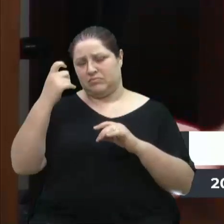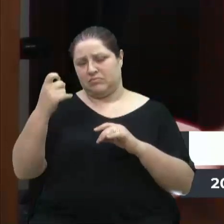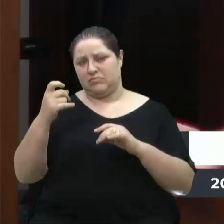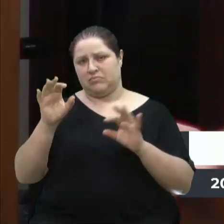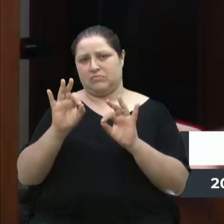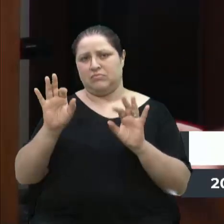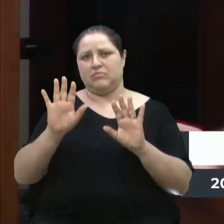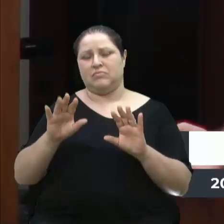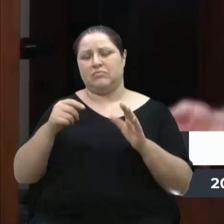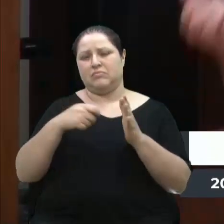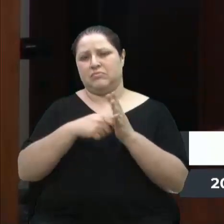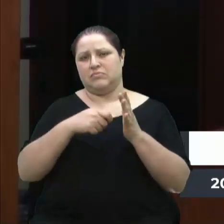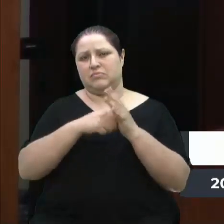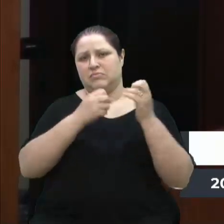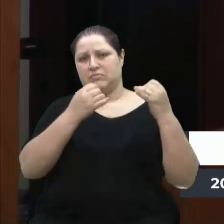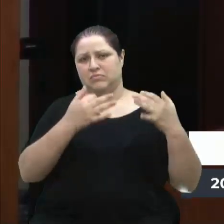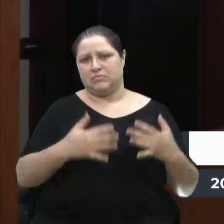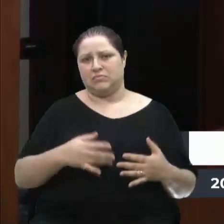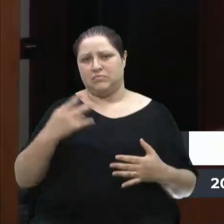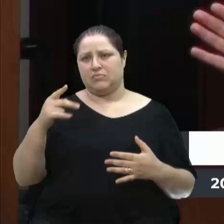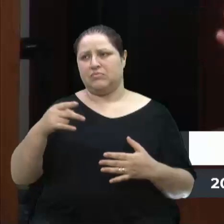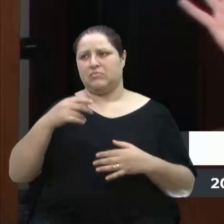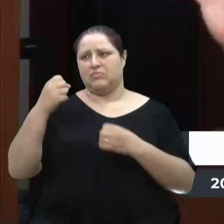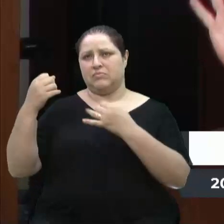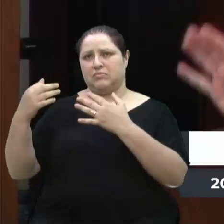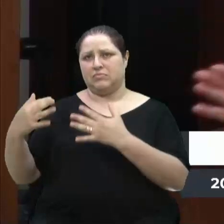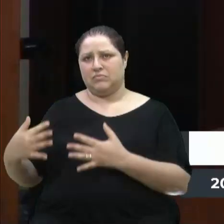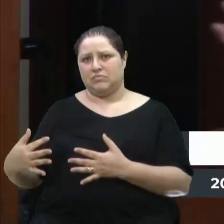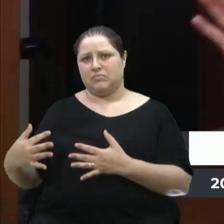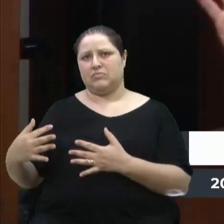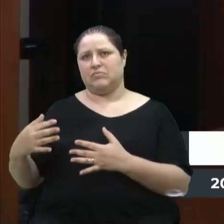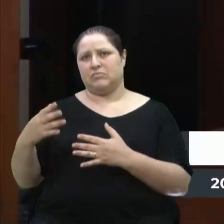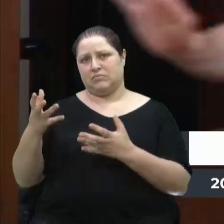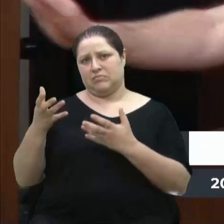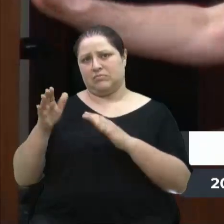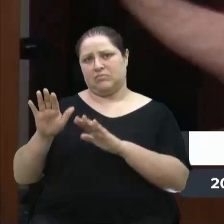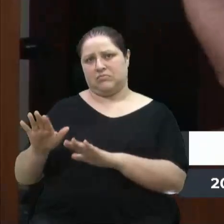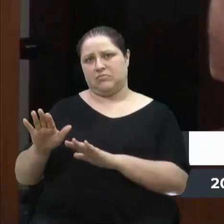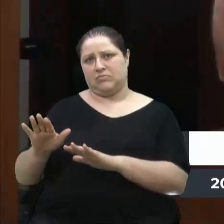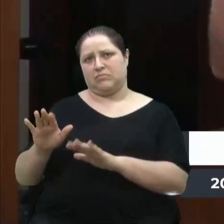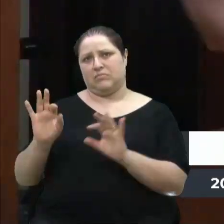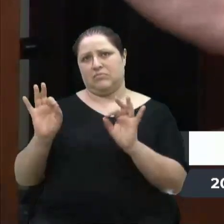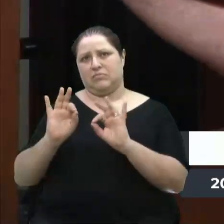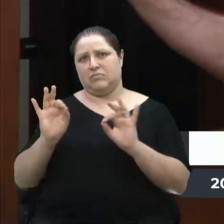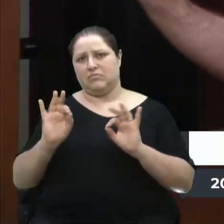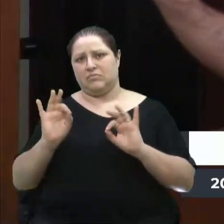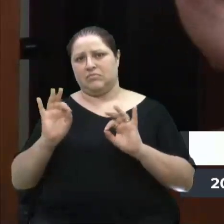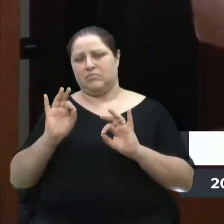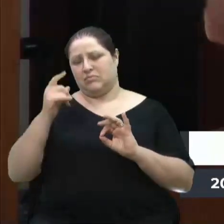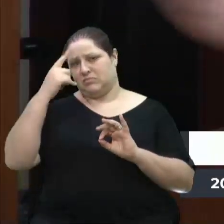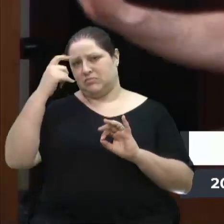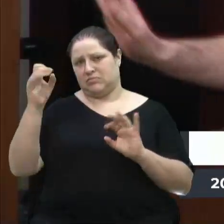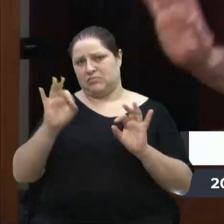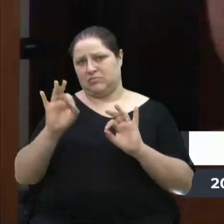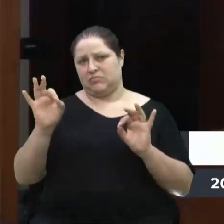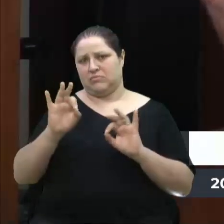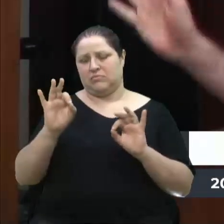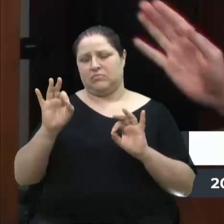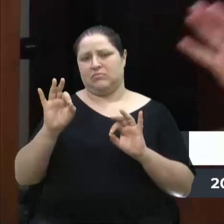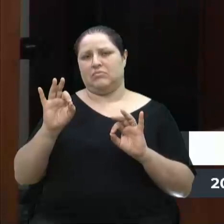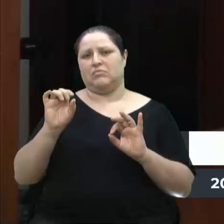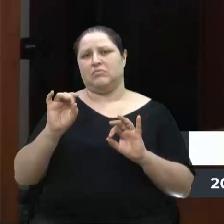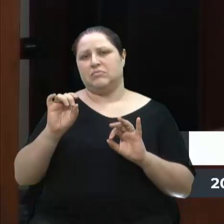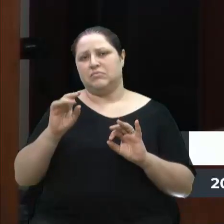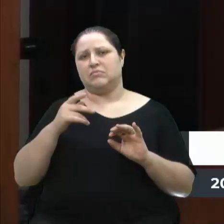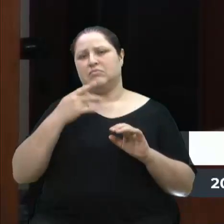de tentar explicar a sua manifestação, caso a senhora queira ficar também, não vai ser nada drástico, só